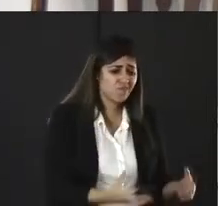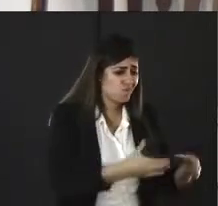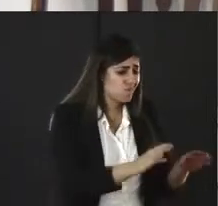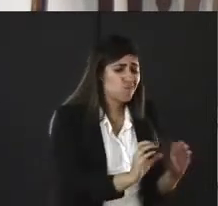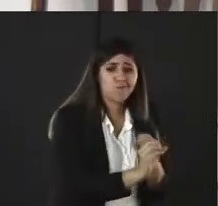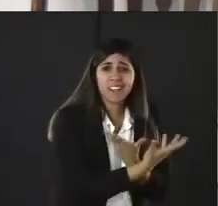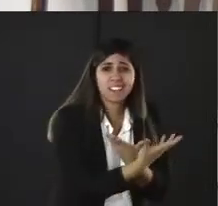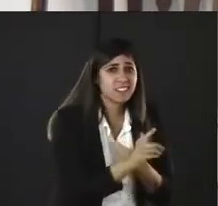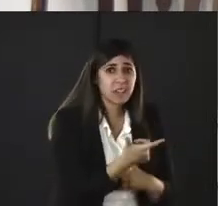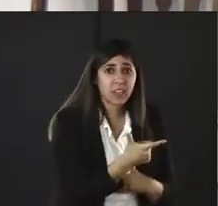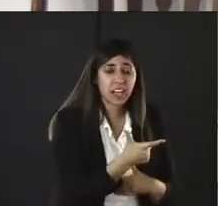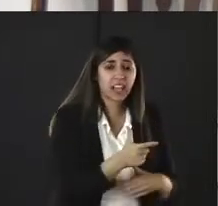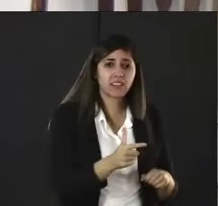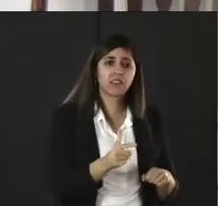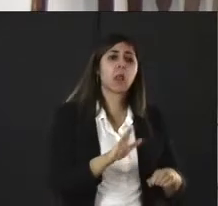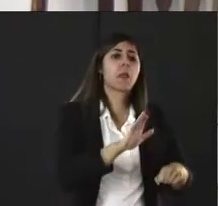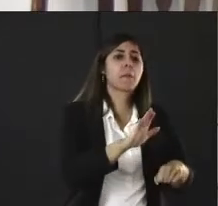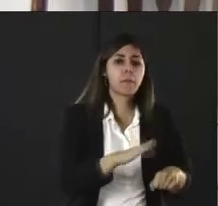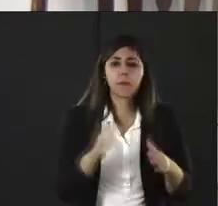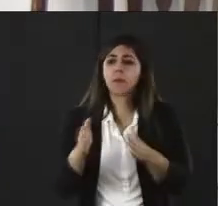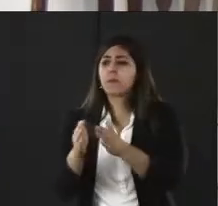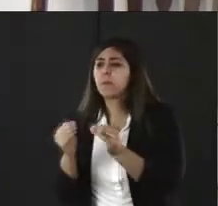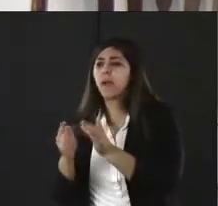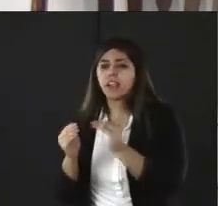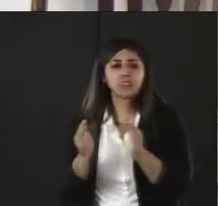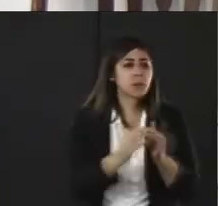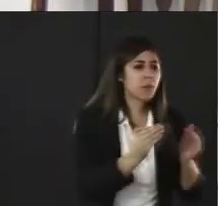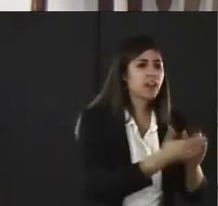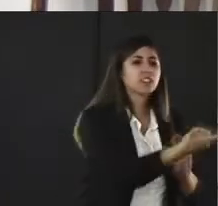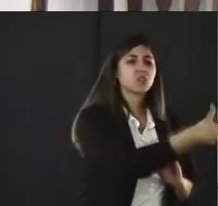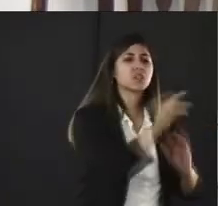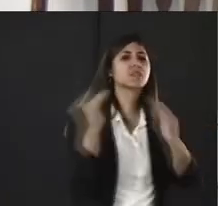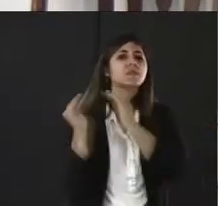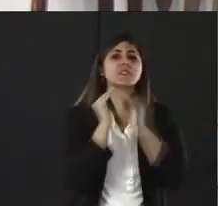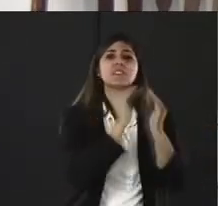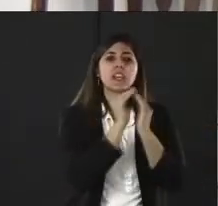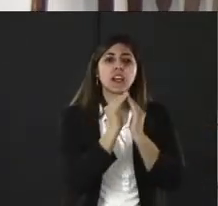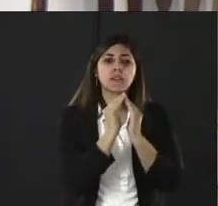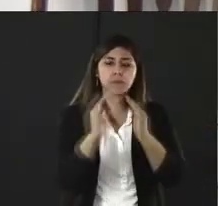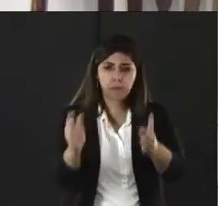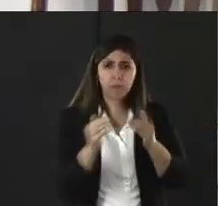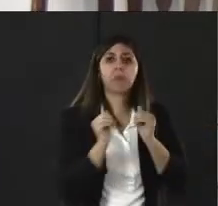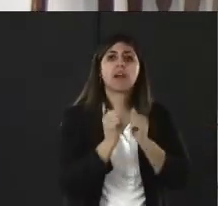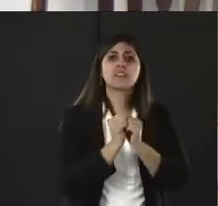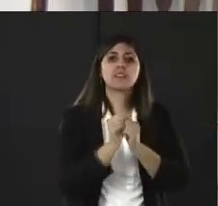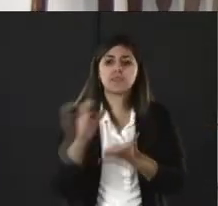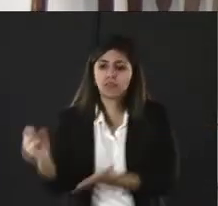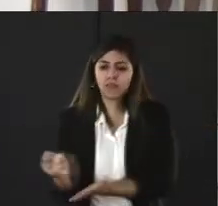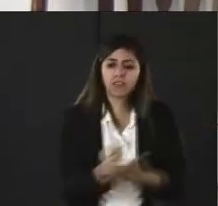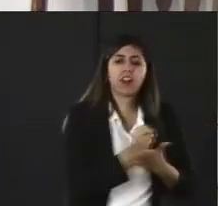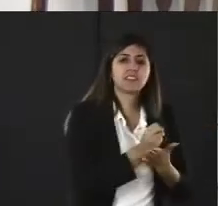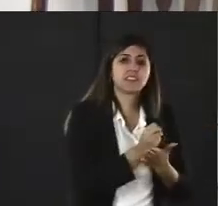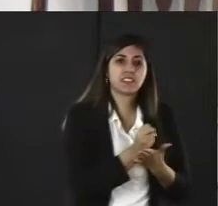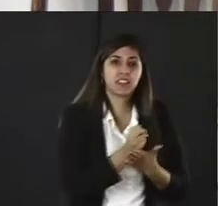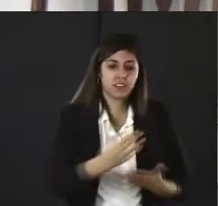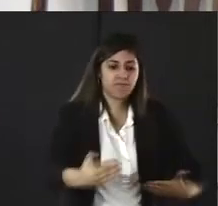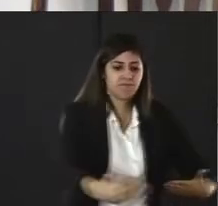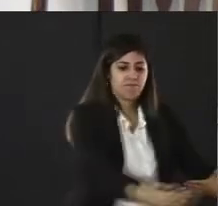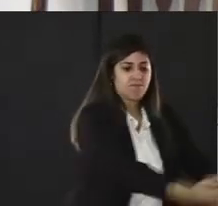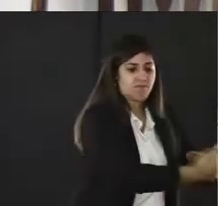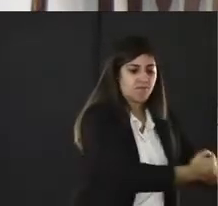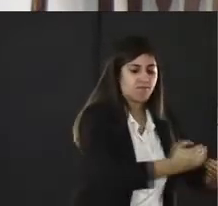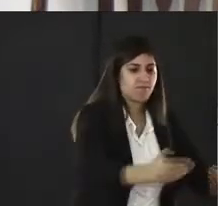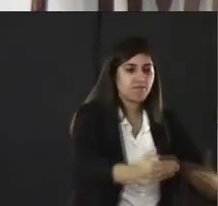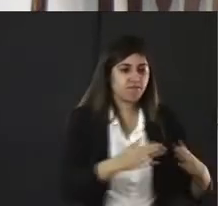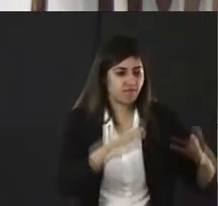não tem então vai toma emprestado botijas vazias o e então quando ela vem